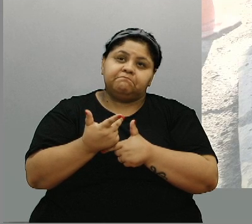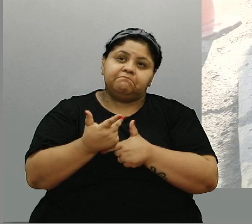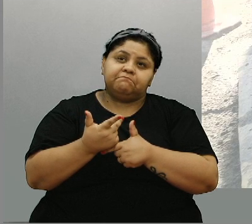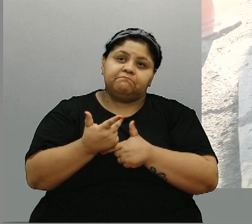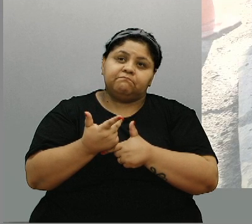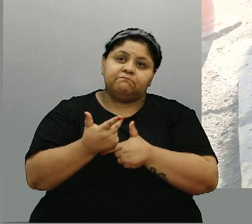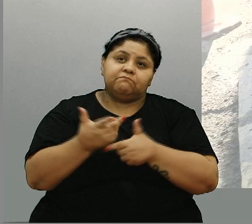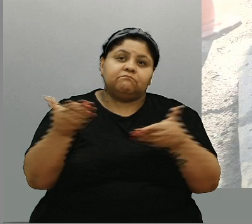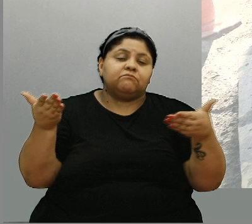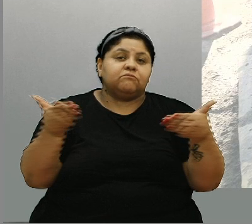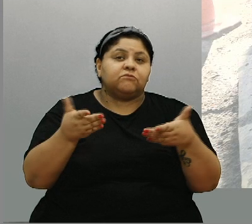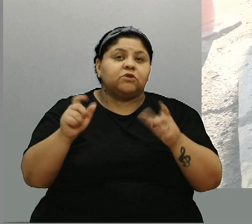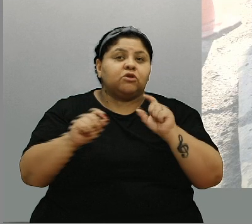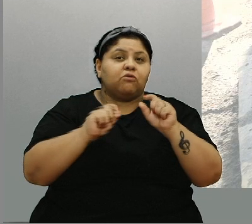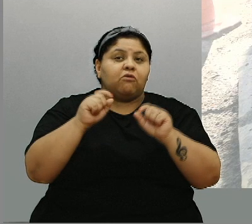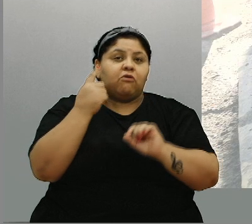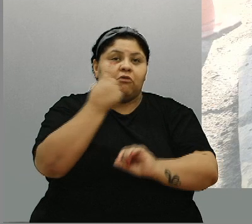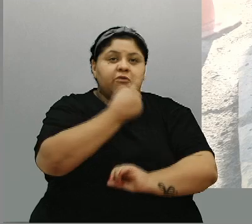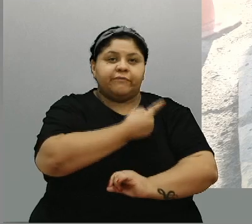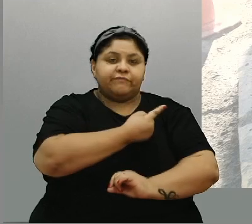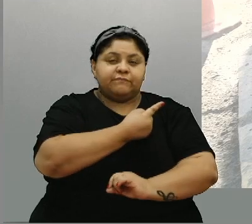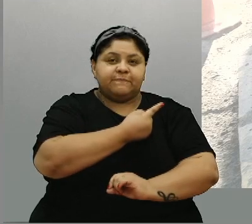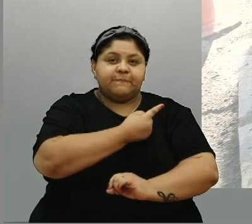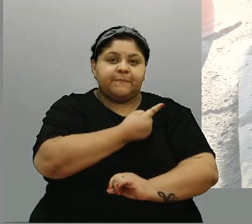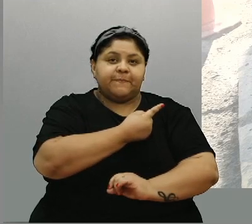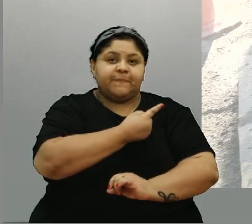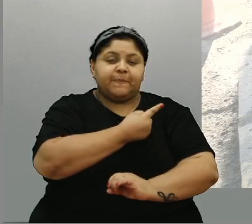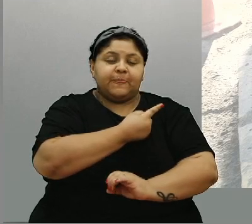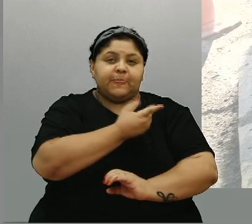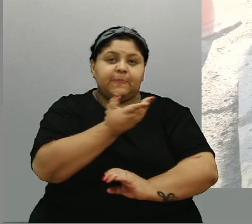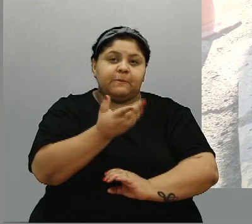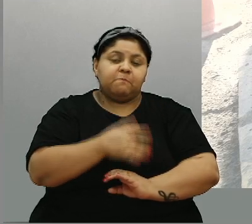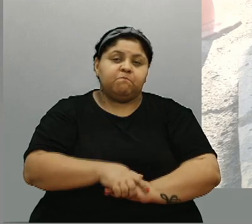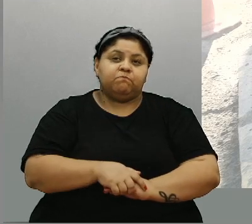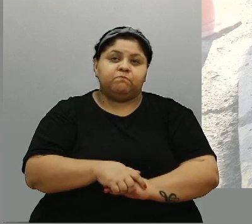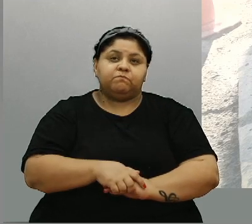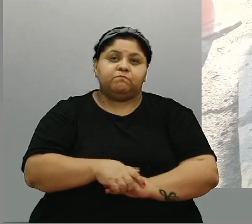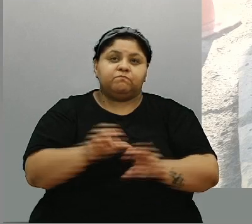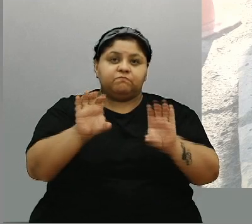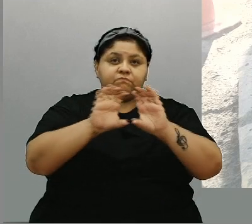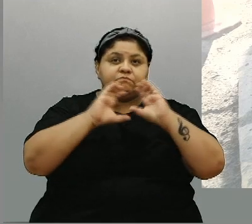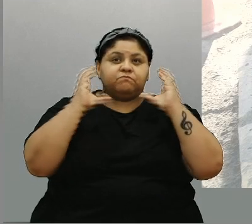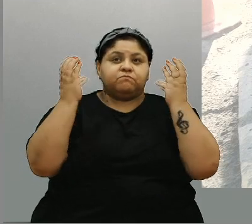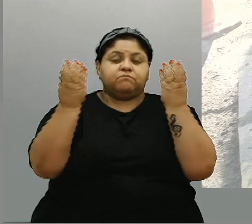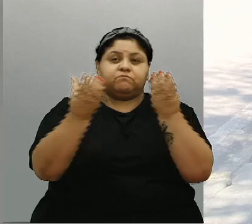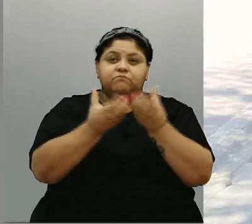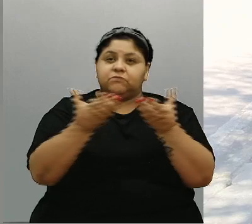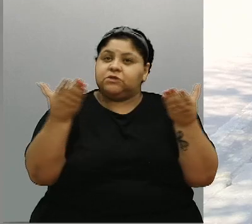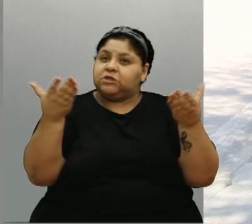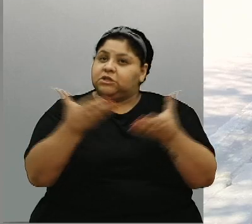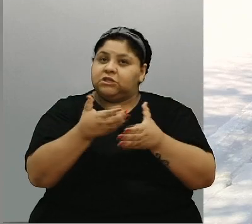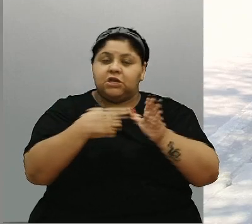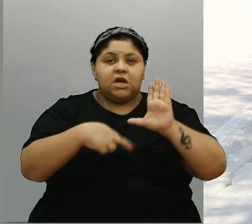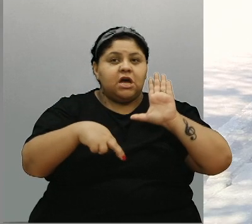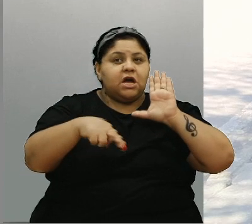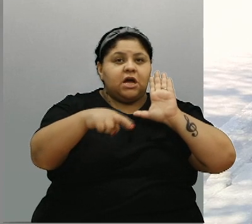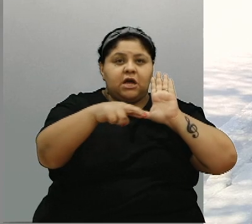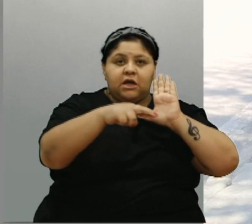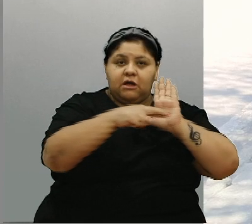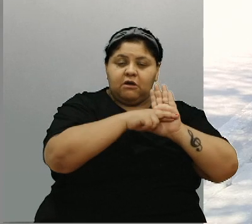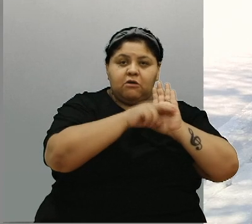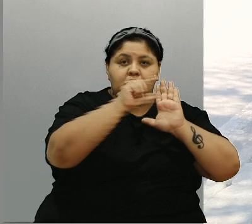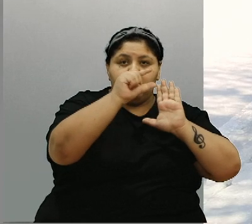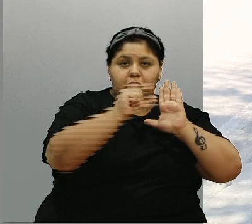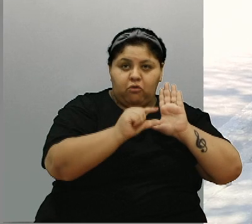é a situação que está ali. Então, a comunidade já restaurou uma